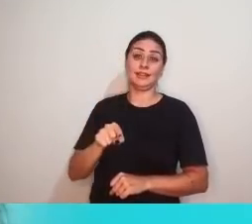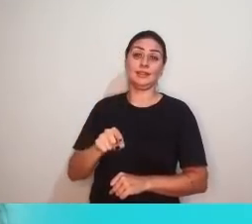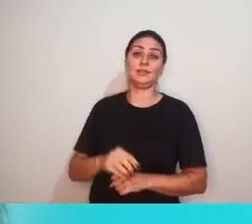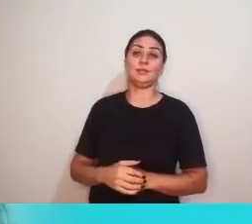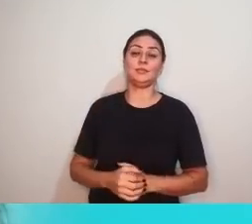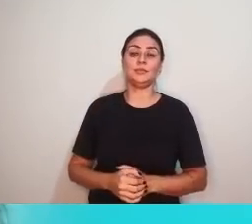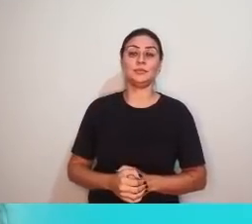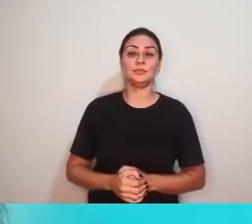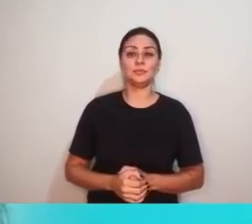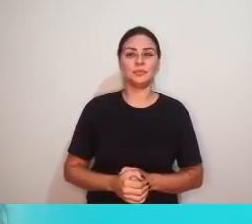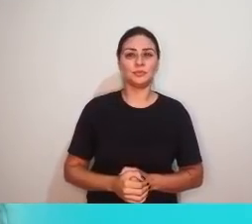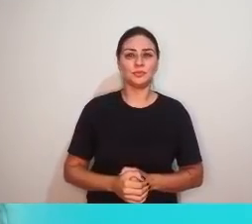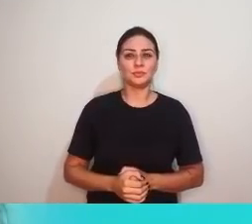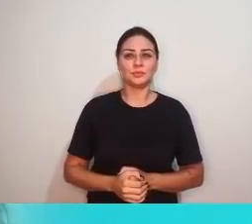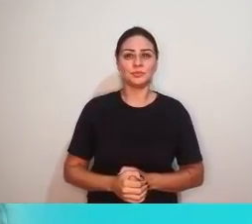essa ideia aqui.